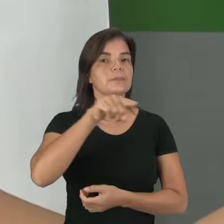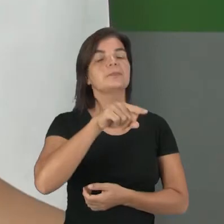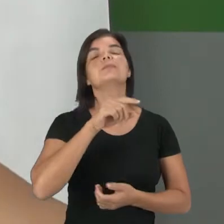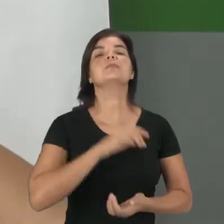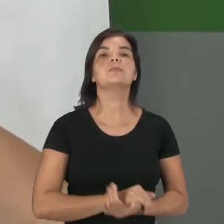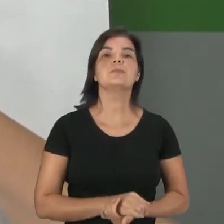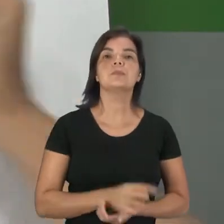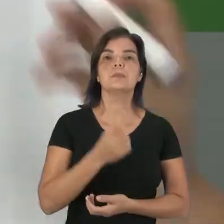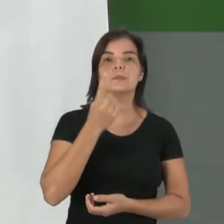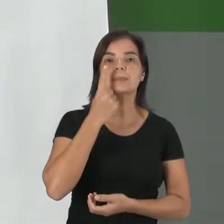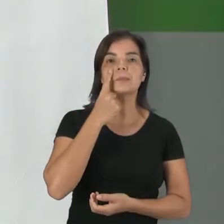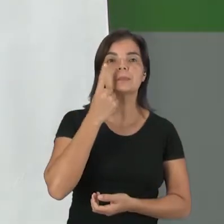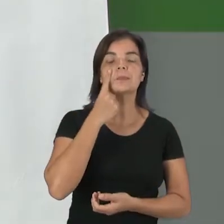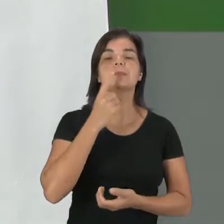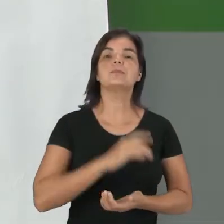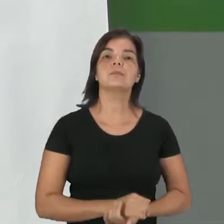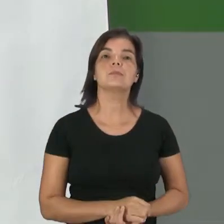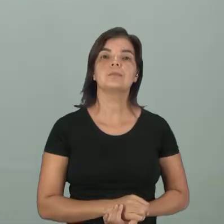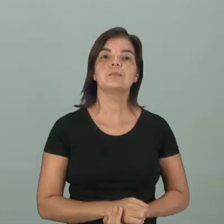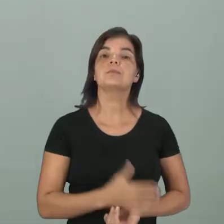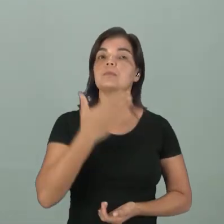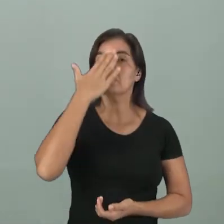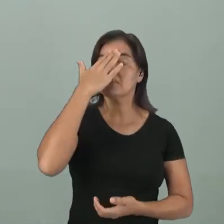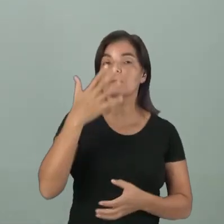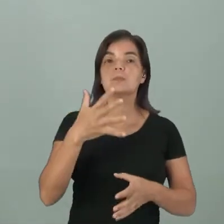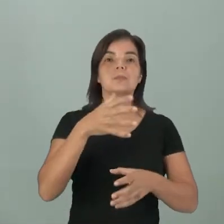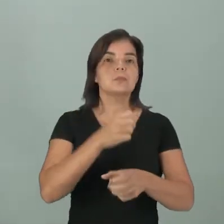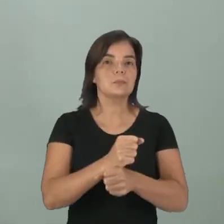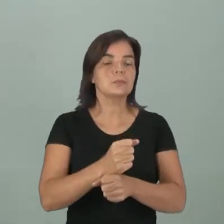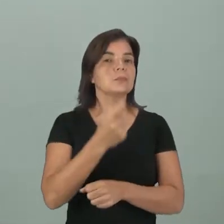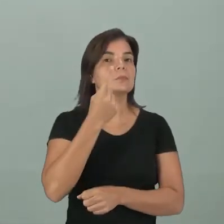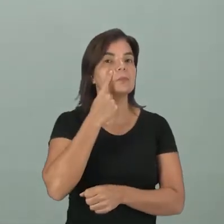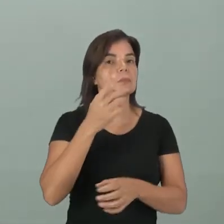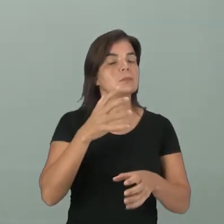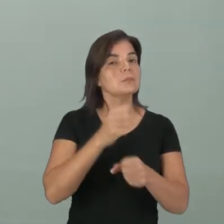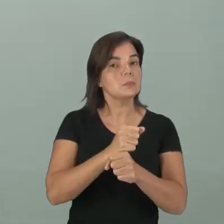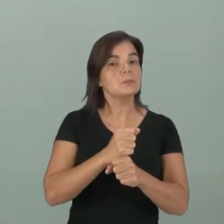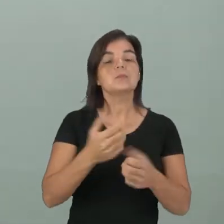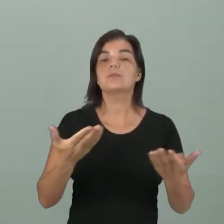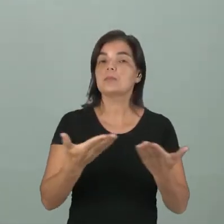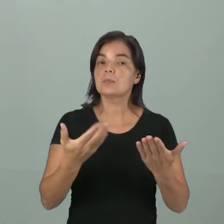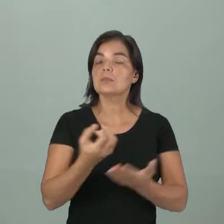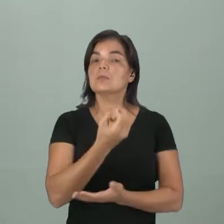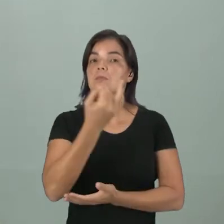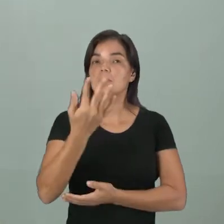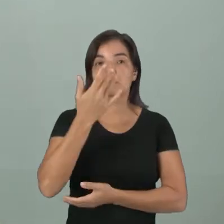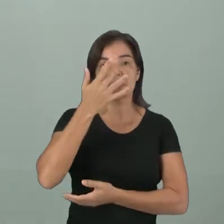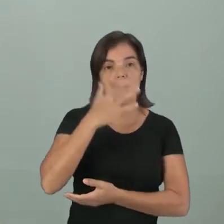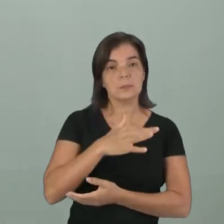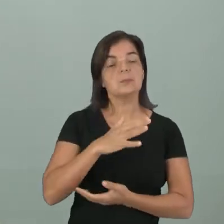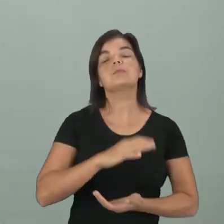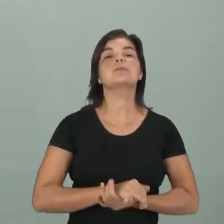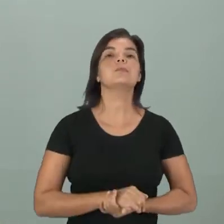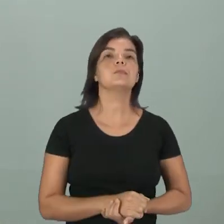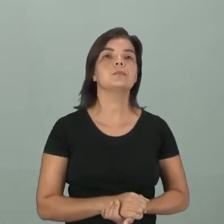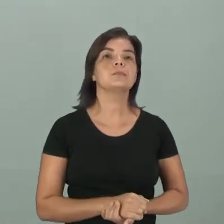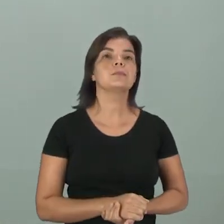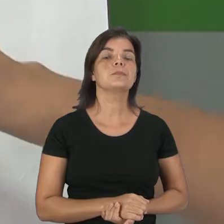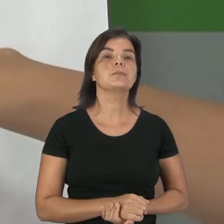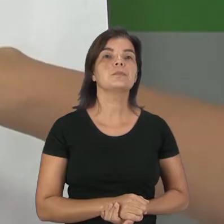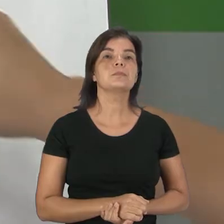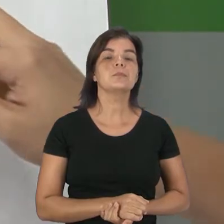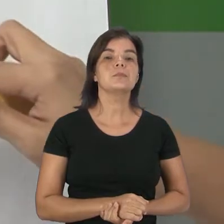vocês visualizarem. Então, para saber o total, nós vamos calcular a quantidade de crianças. Vamos fazer juntos? Olha